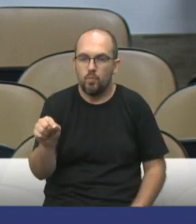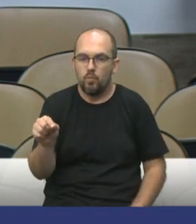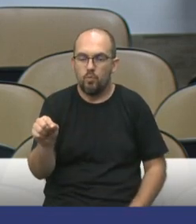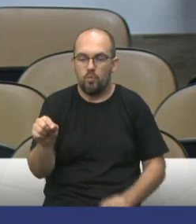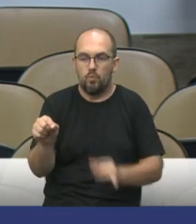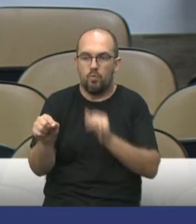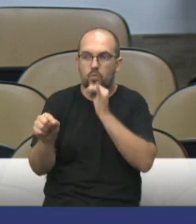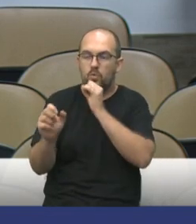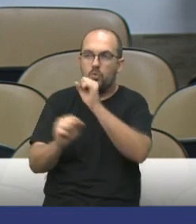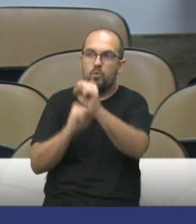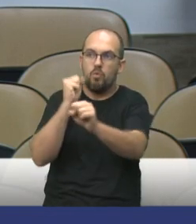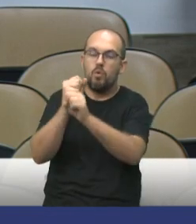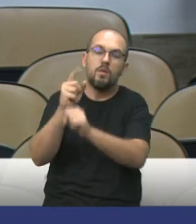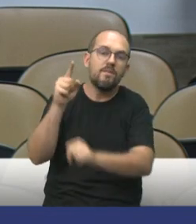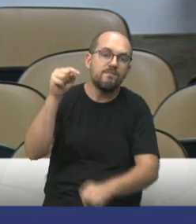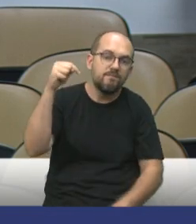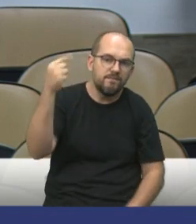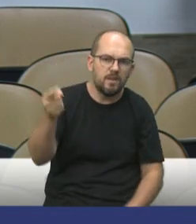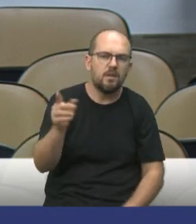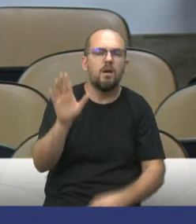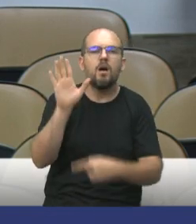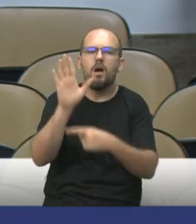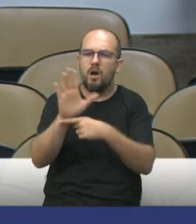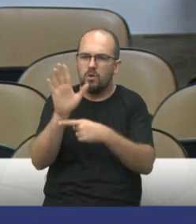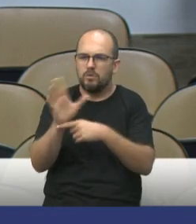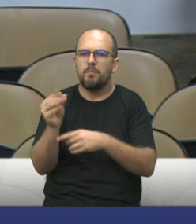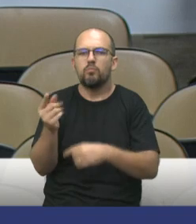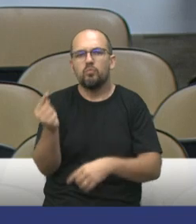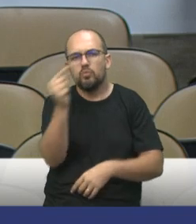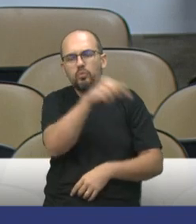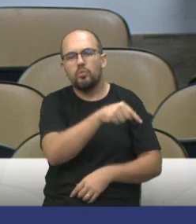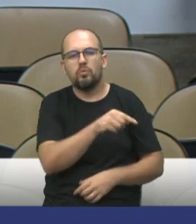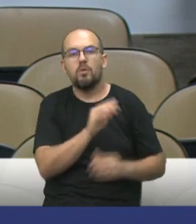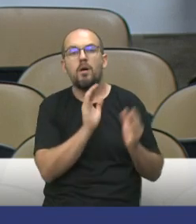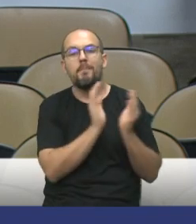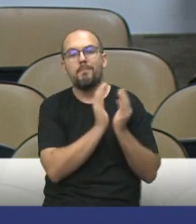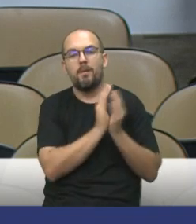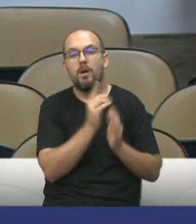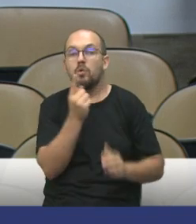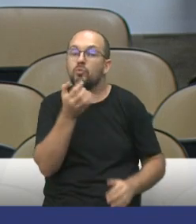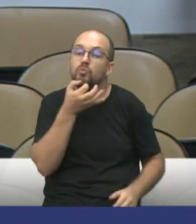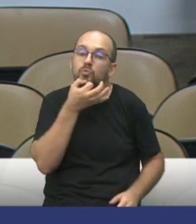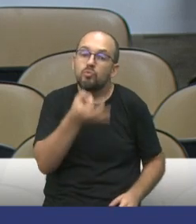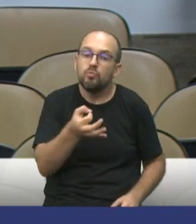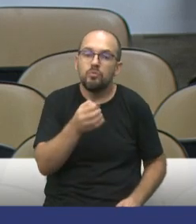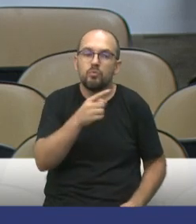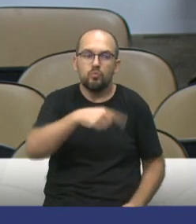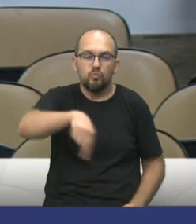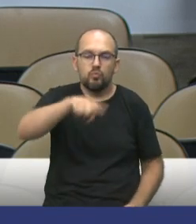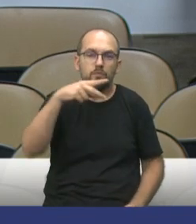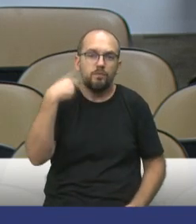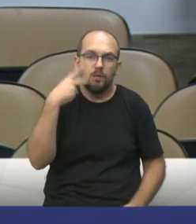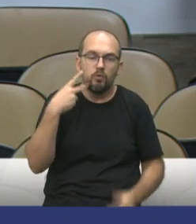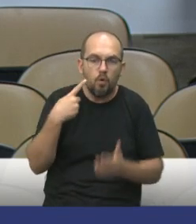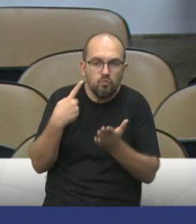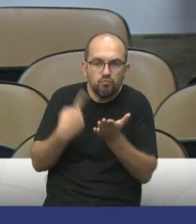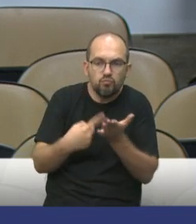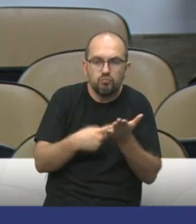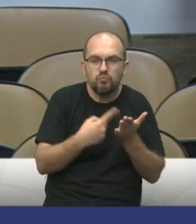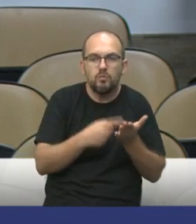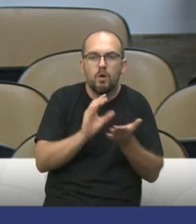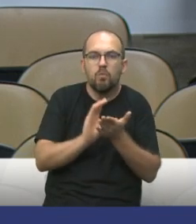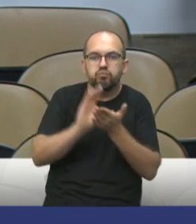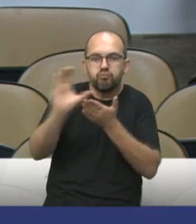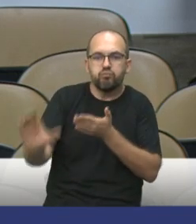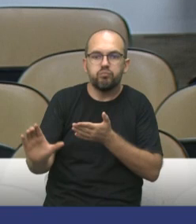850 mil vai ajudar muito a PAI. A minha sugestão é que todos os vereadores fizessem essa doação para a